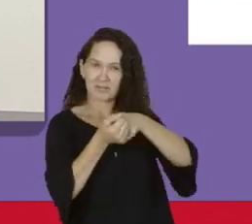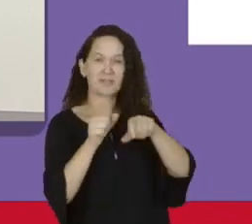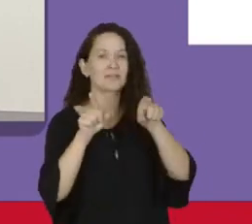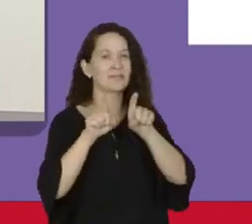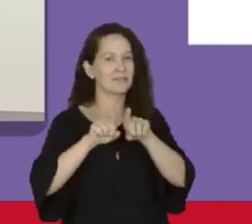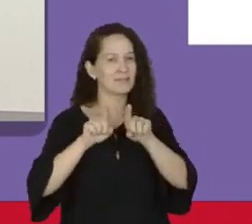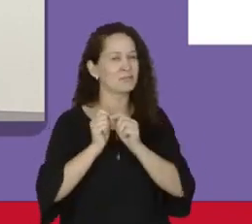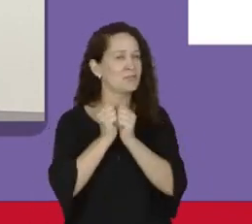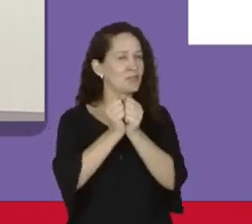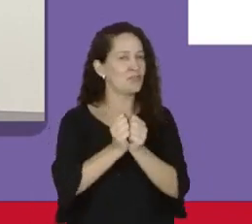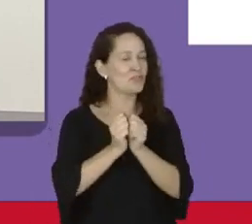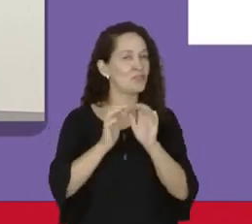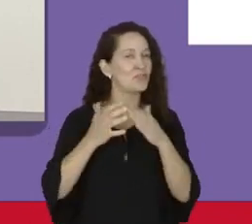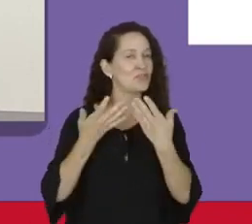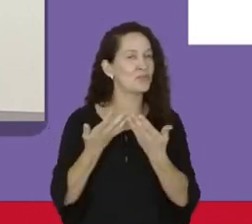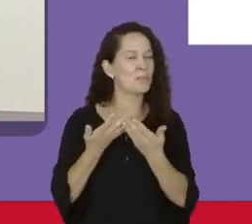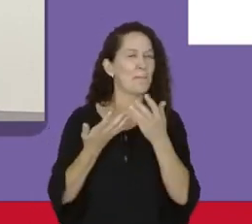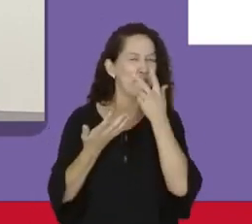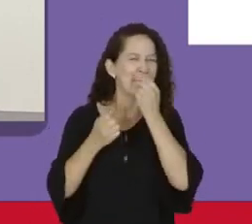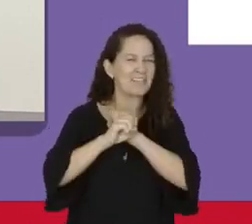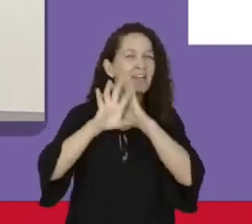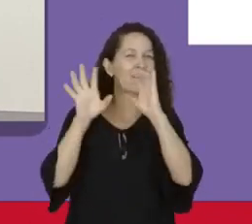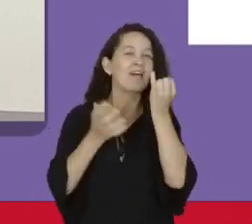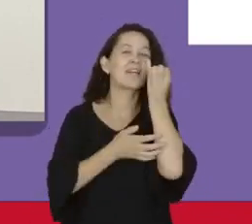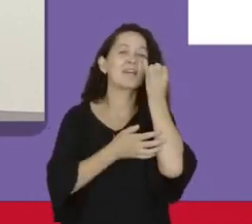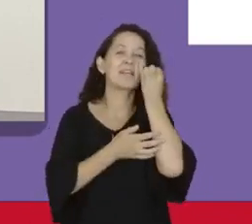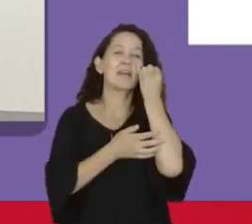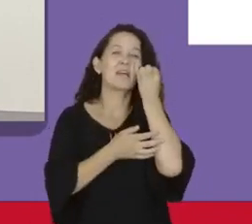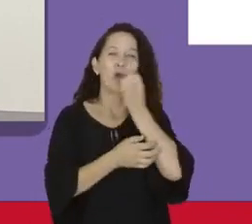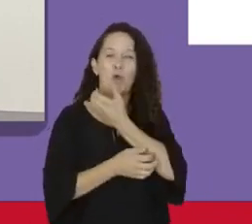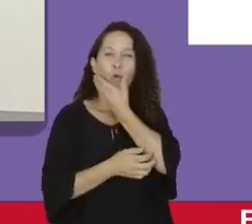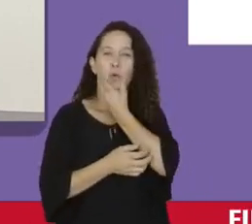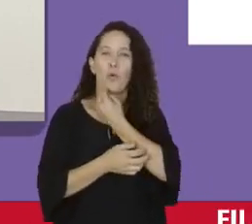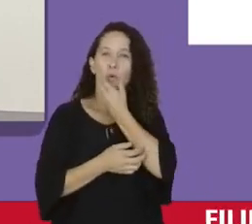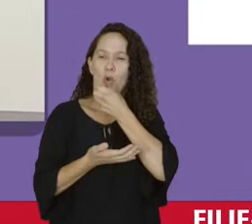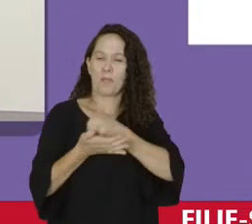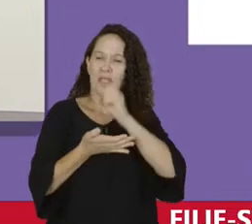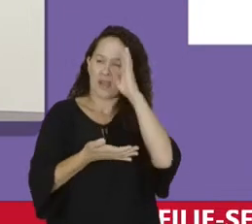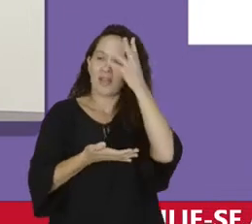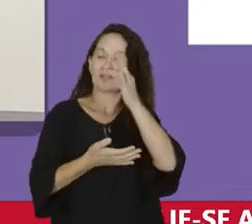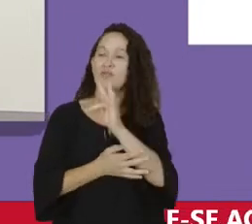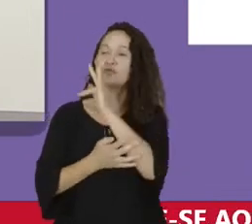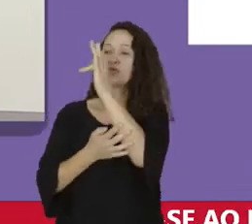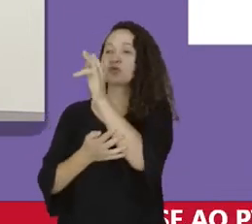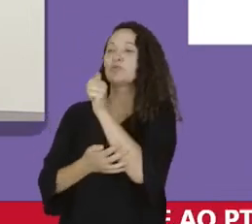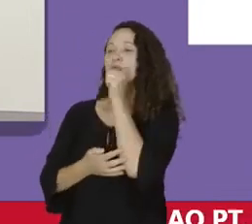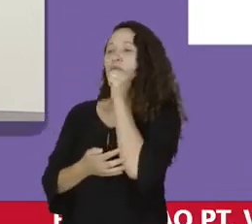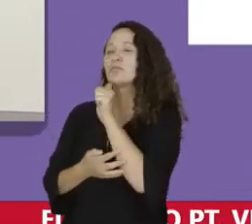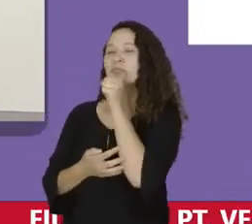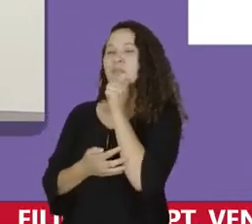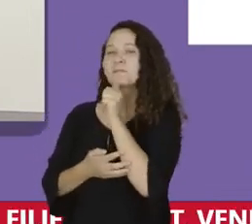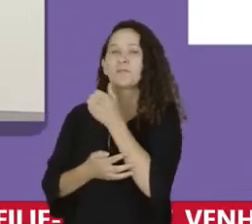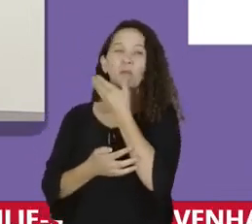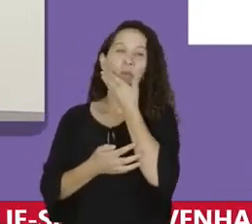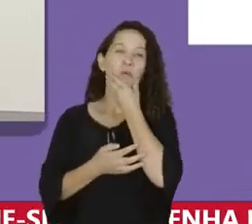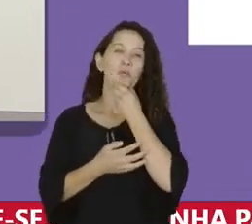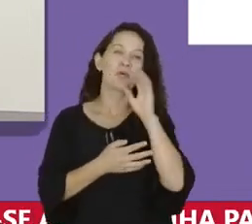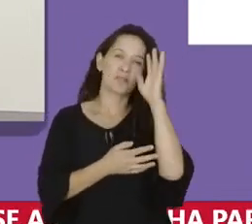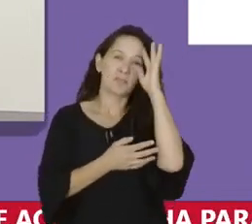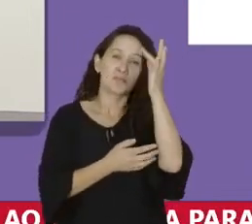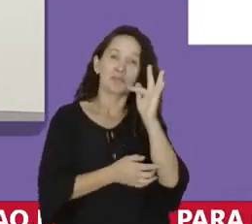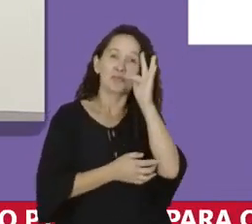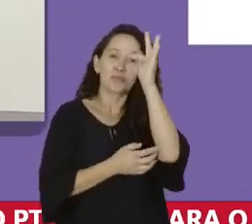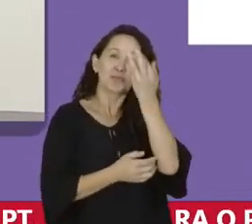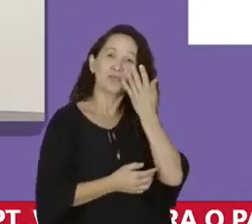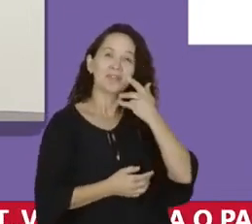também quase que explicitamente a ideia de que o patriarca decide sobre o futuro da mulher e sobre o futuro